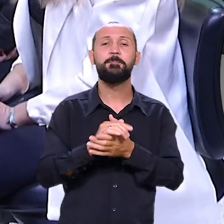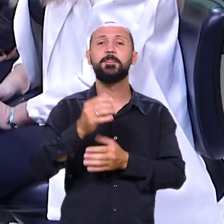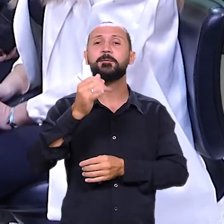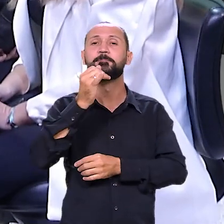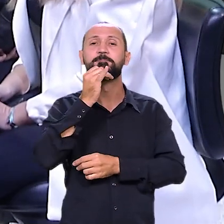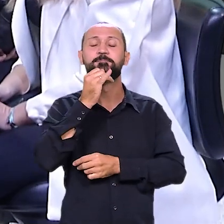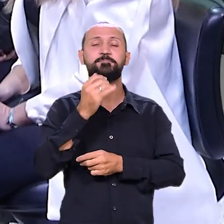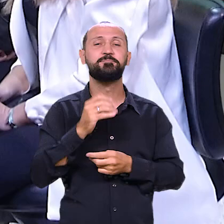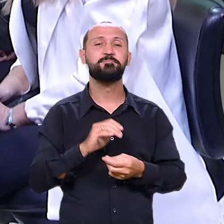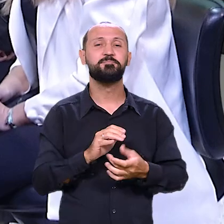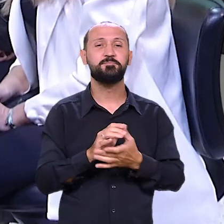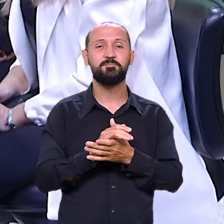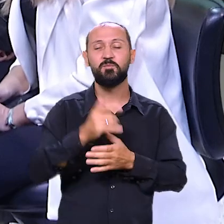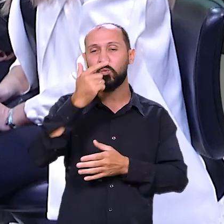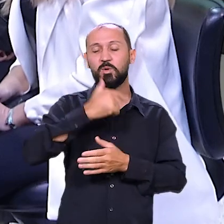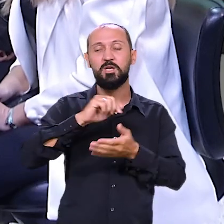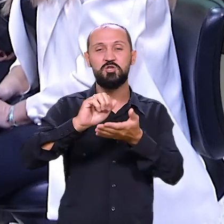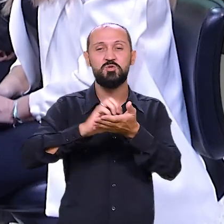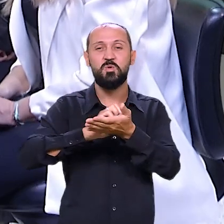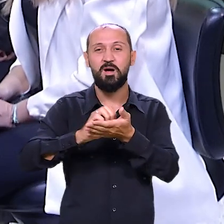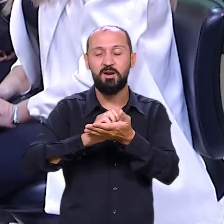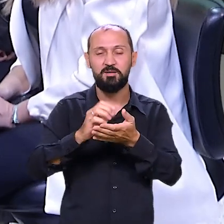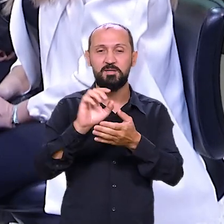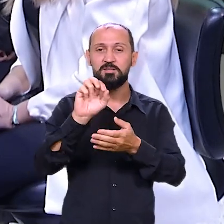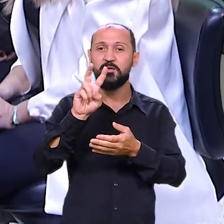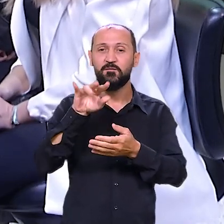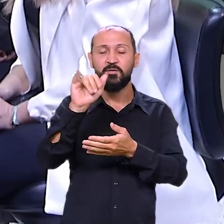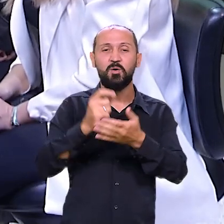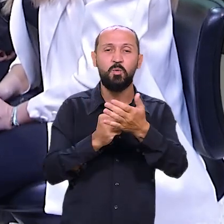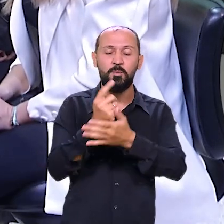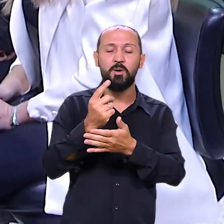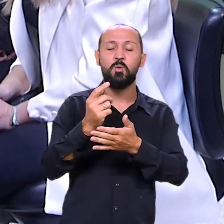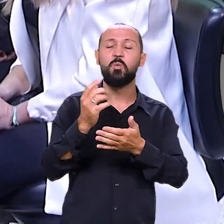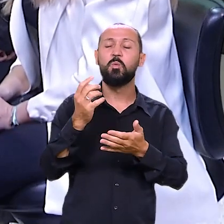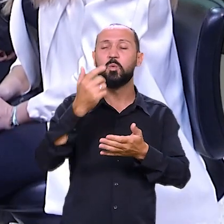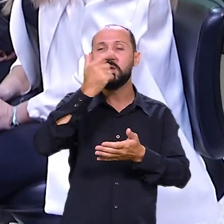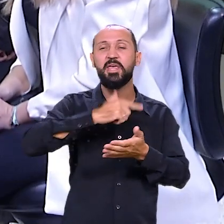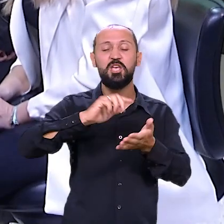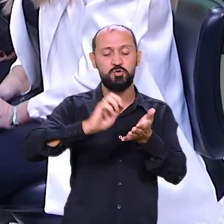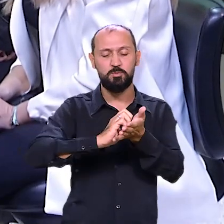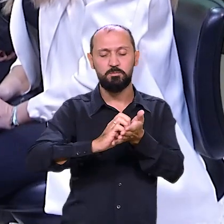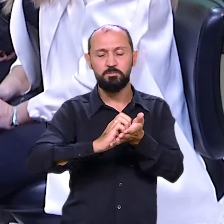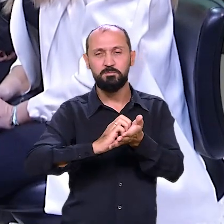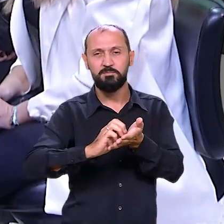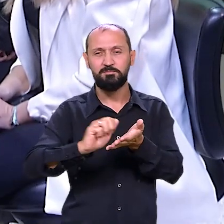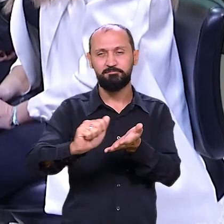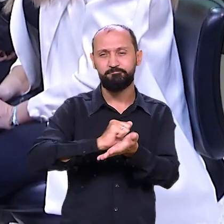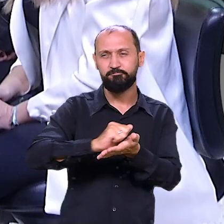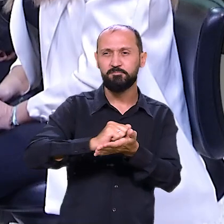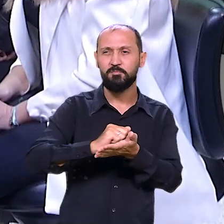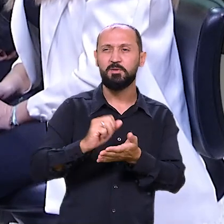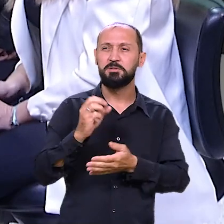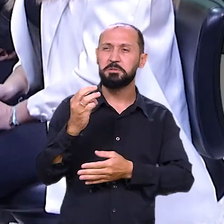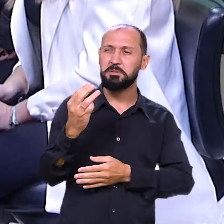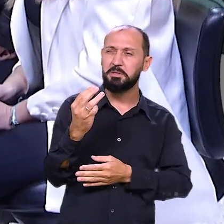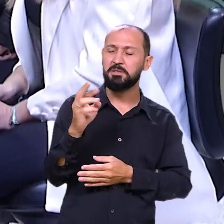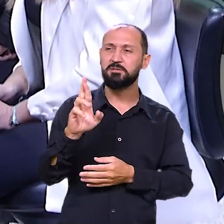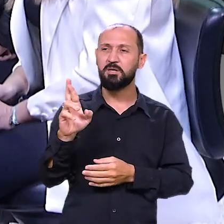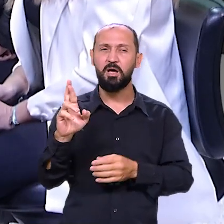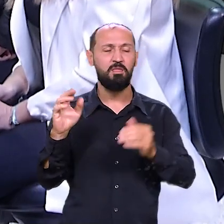exemplo disso é o queijo ralado. Você vai comprar queijo ralado, ele tem lá de R$3